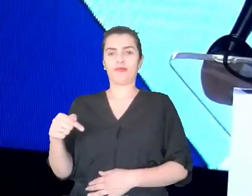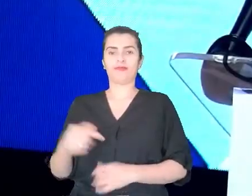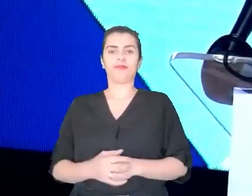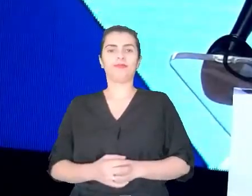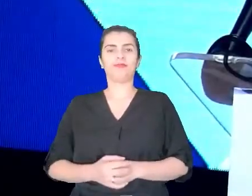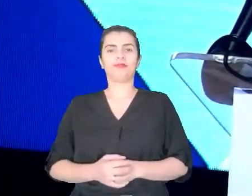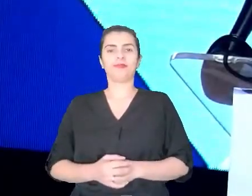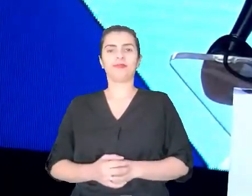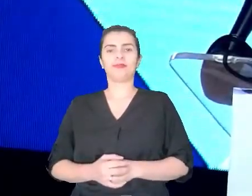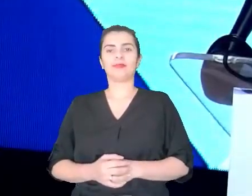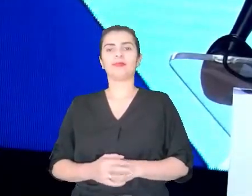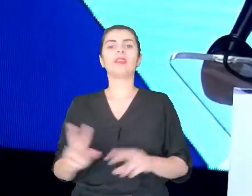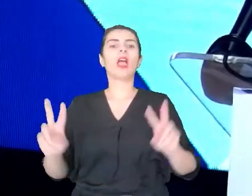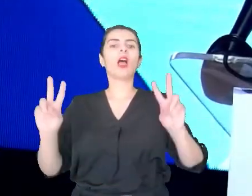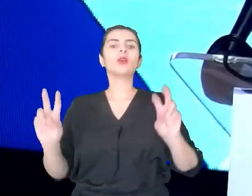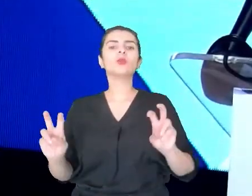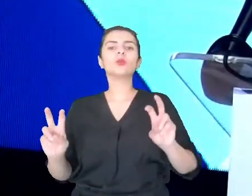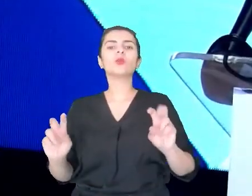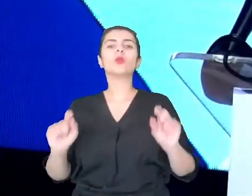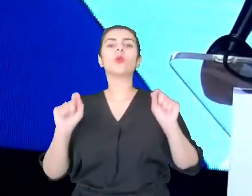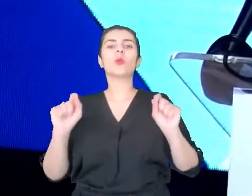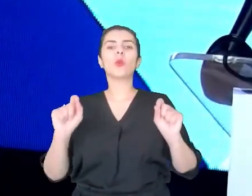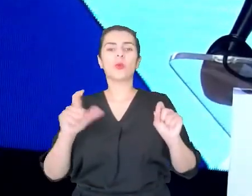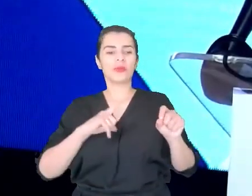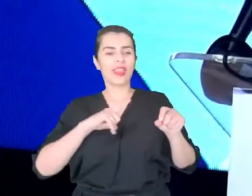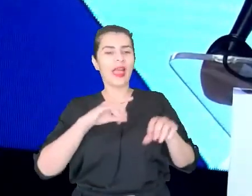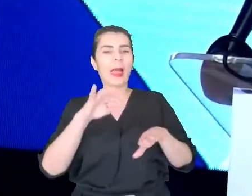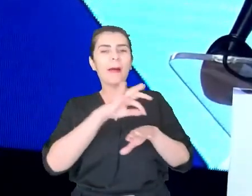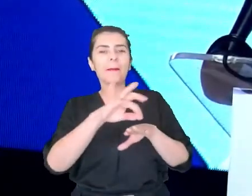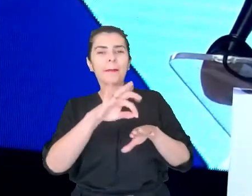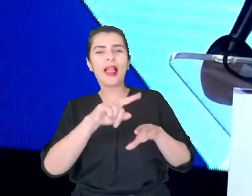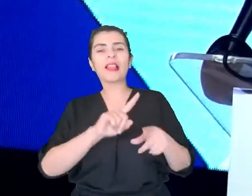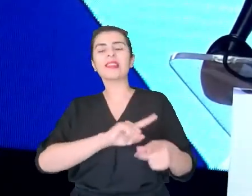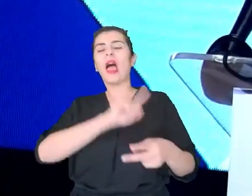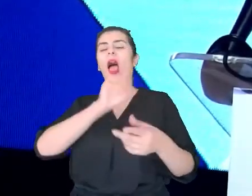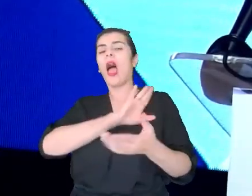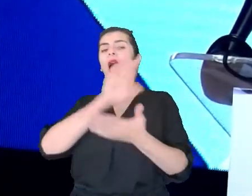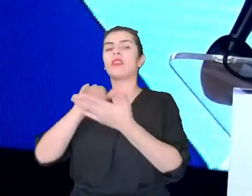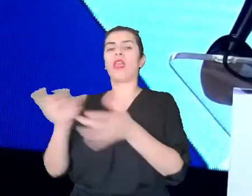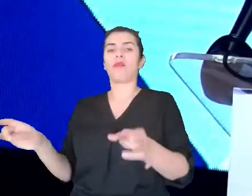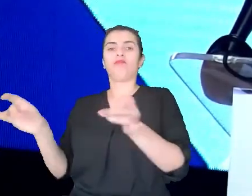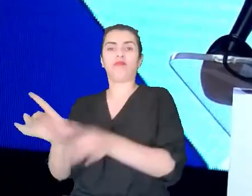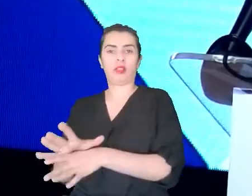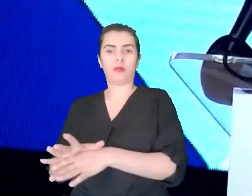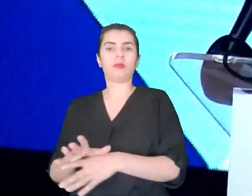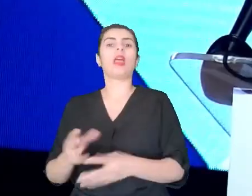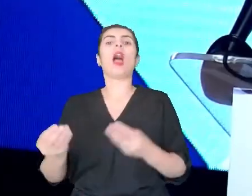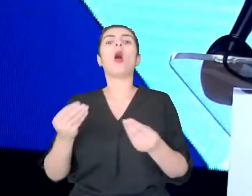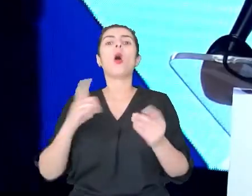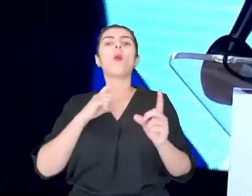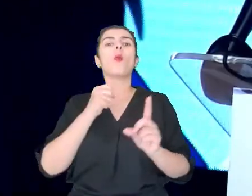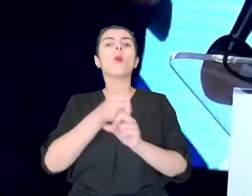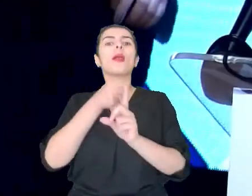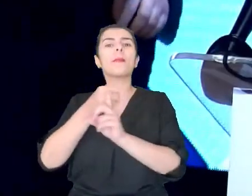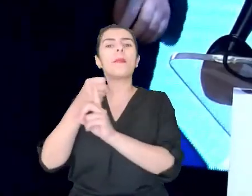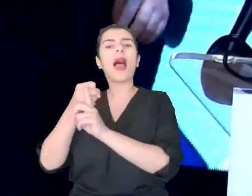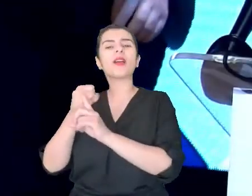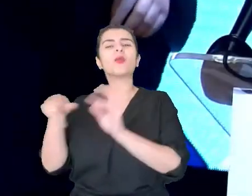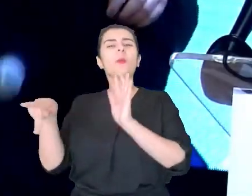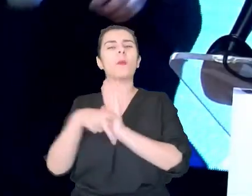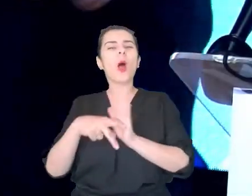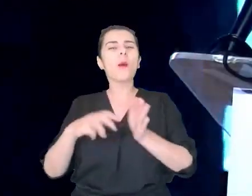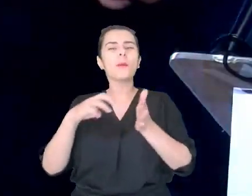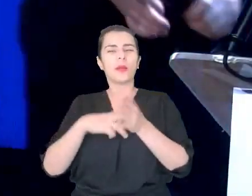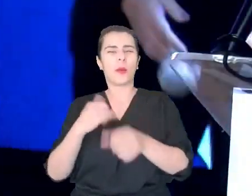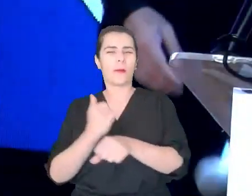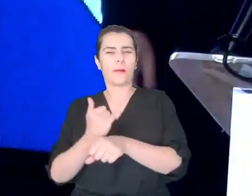com o tema da planta à disposição final, efeitos das propriedades do minério e